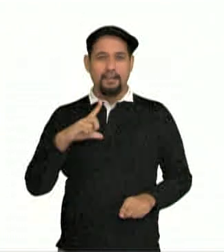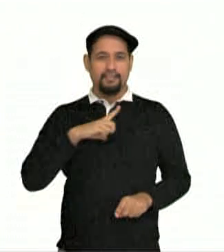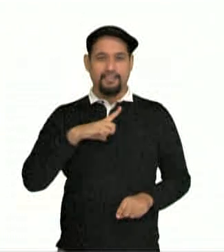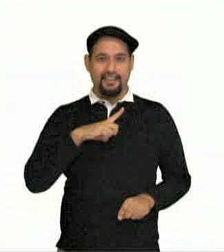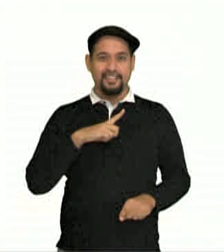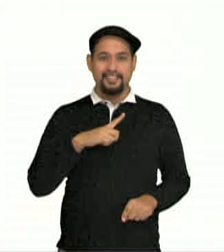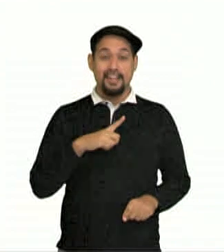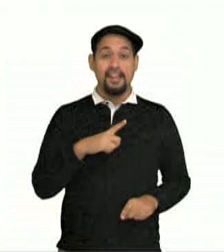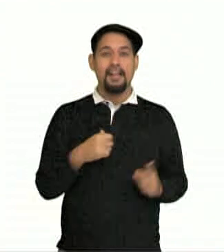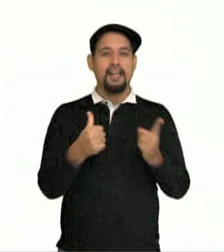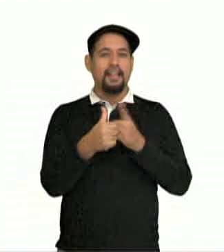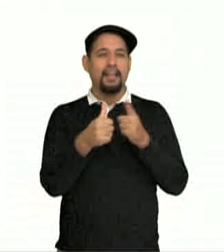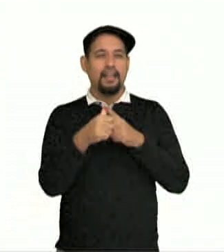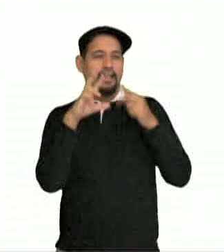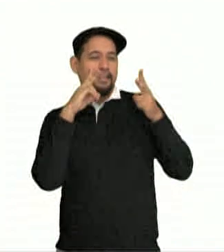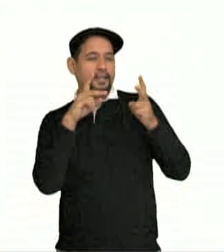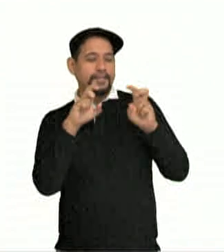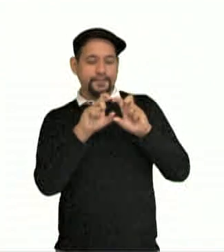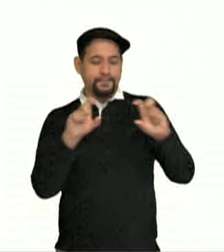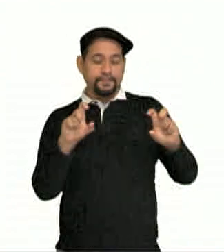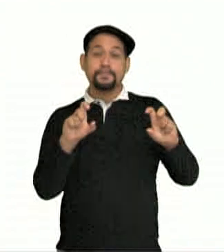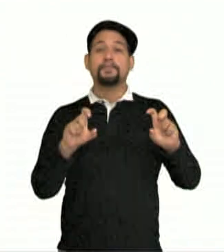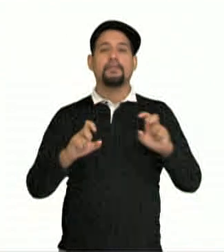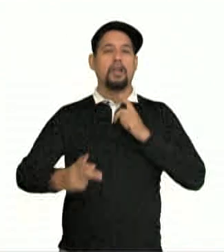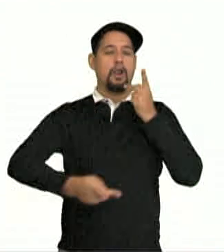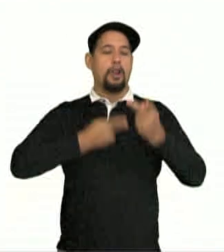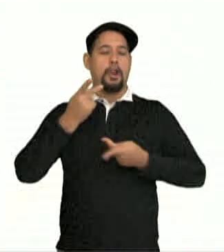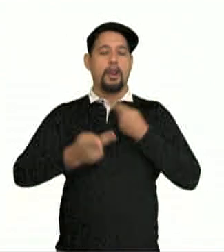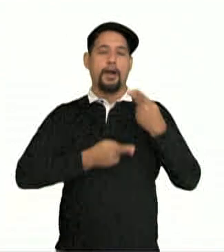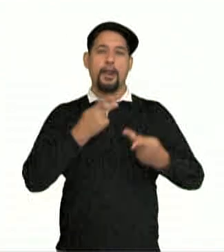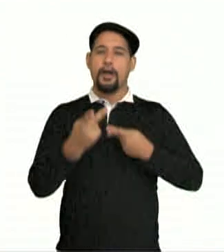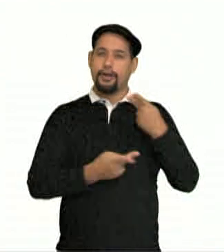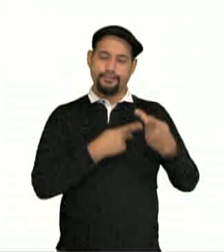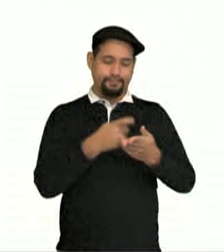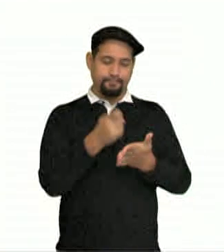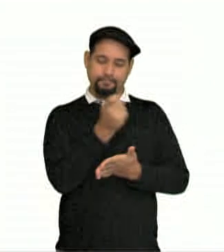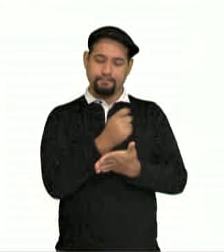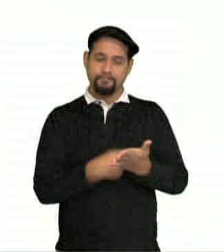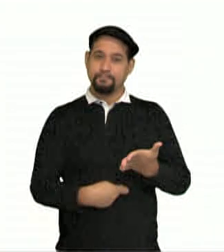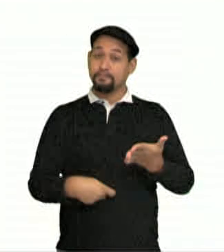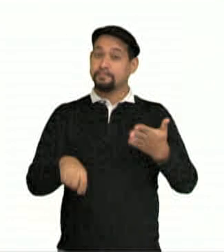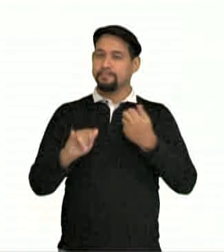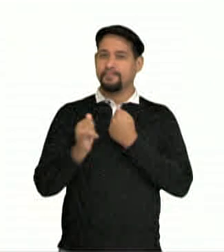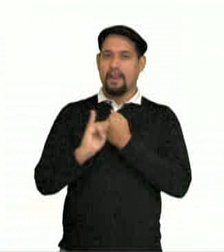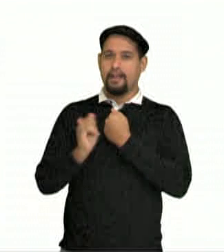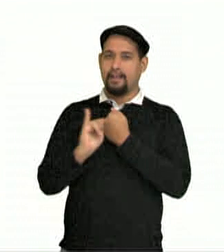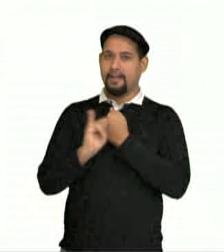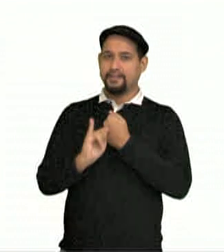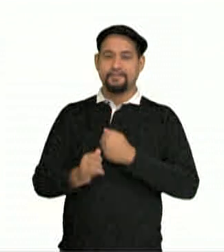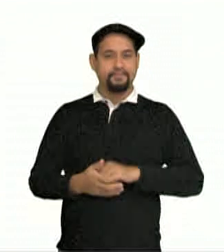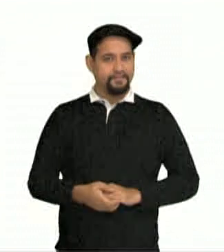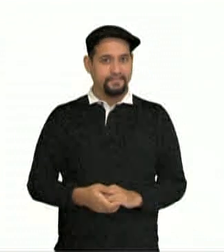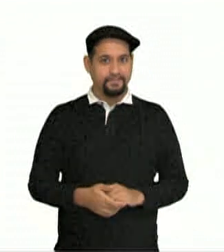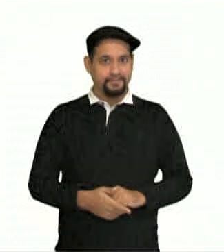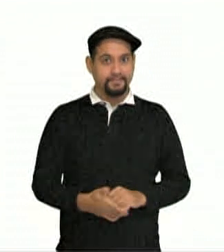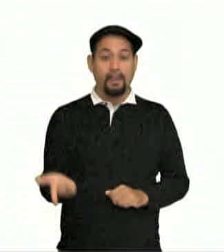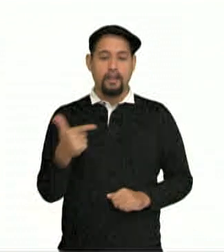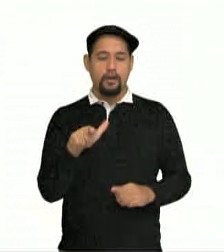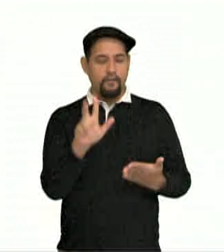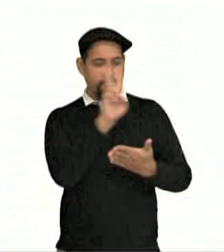o primeiro aspecto, né? Oralidade na escrita aqui, na crônica. Continuando a